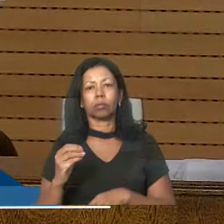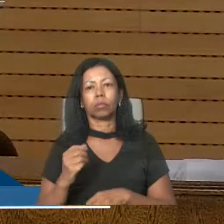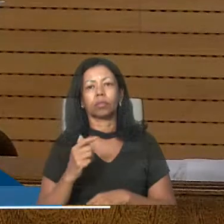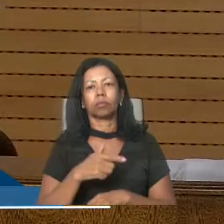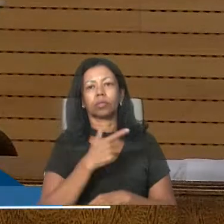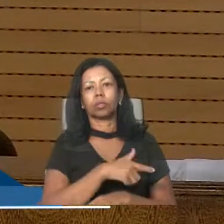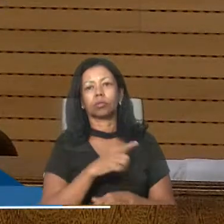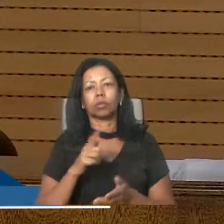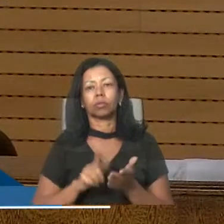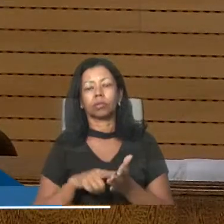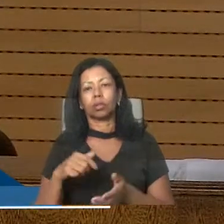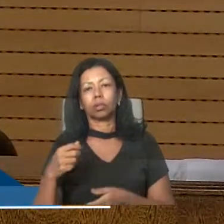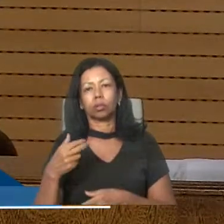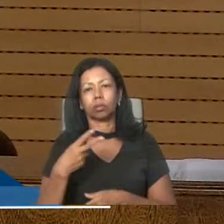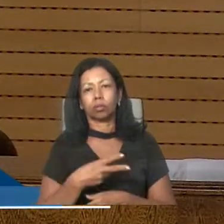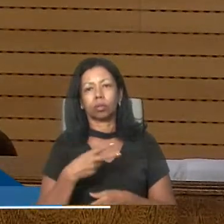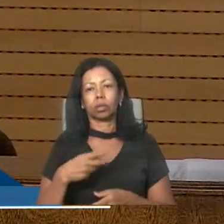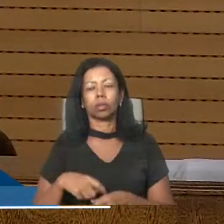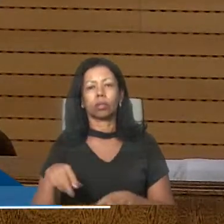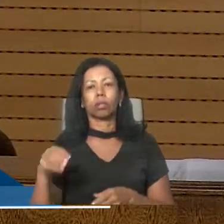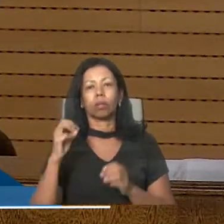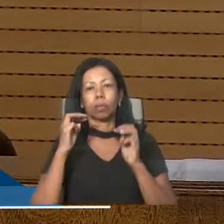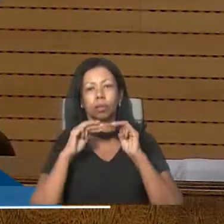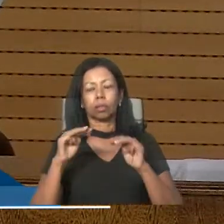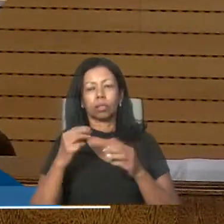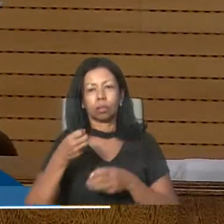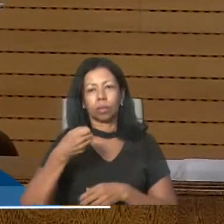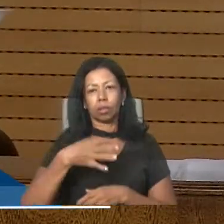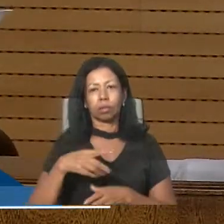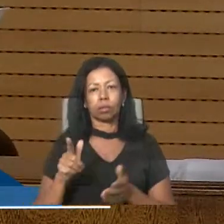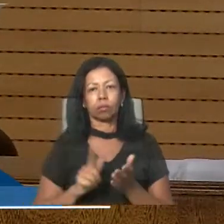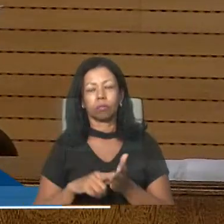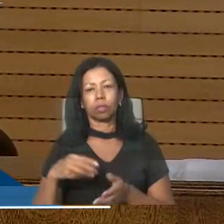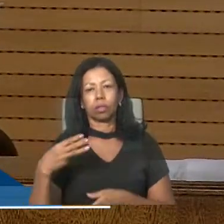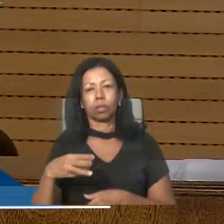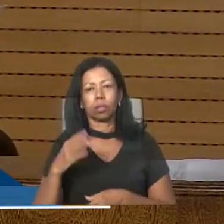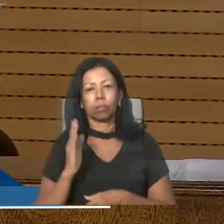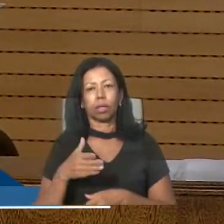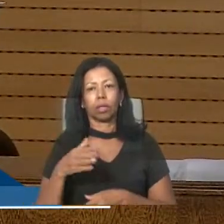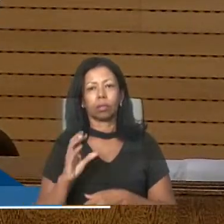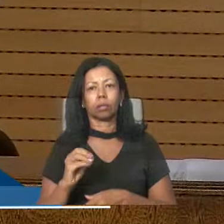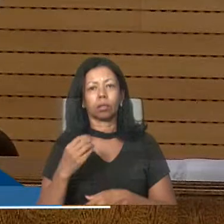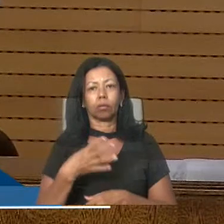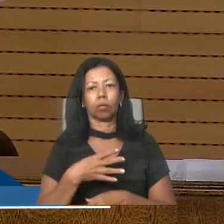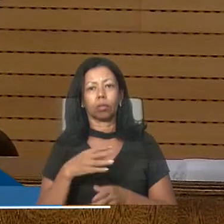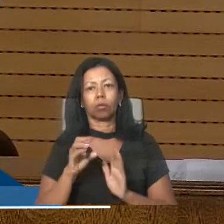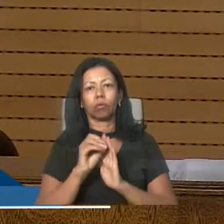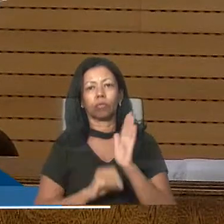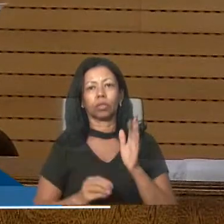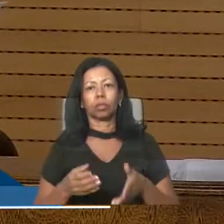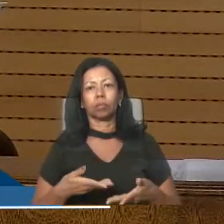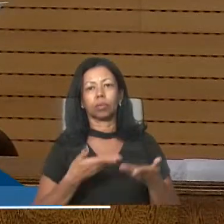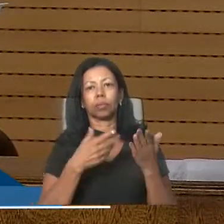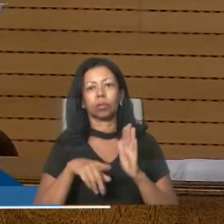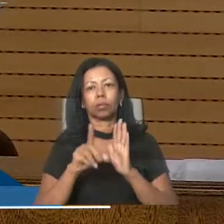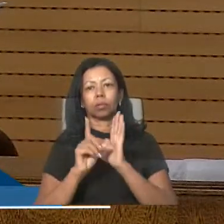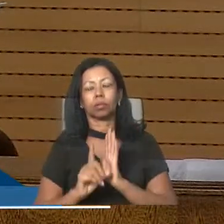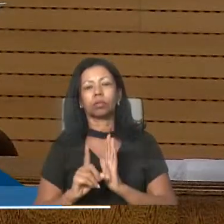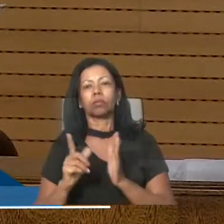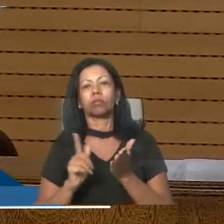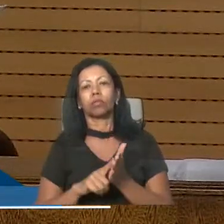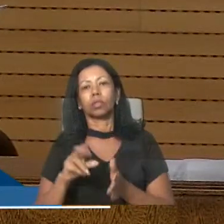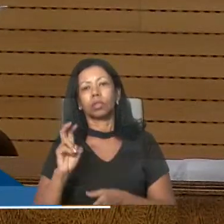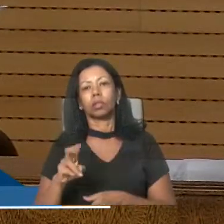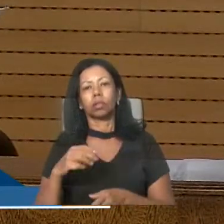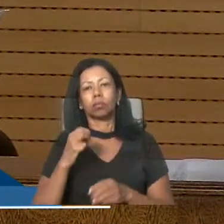folhas 2, mensagens explicativas, folha 3/04, ofício de encaminhamento ao legislativo, folha